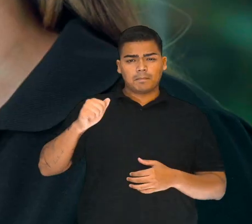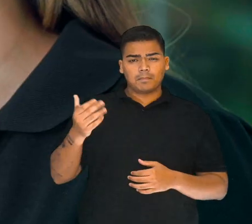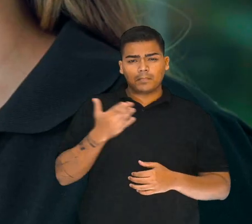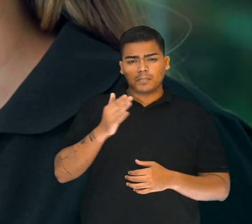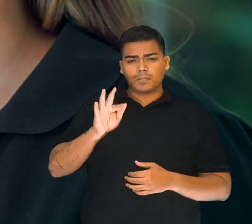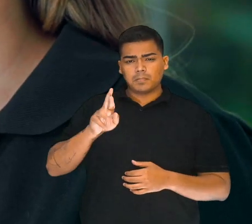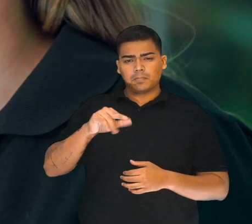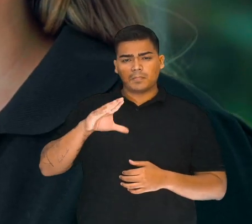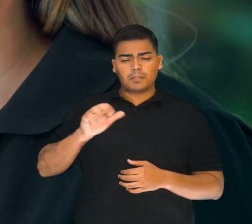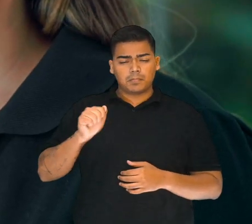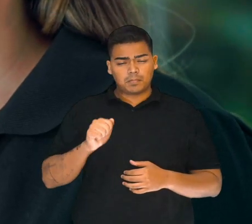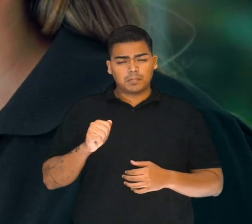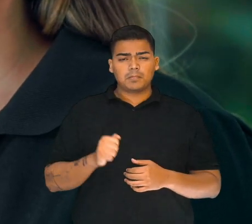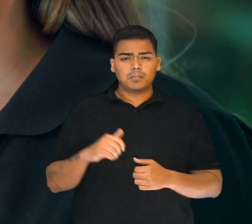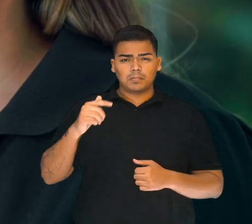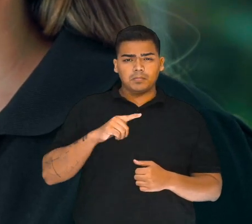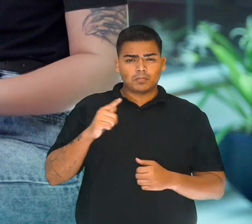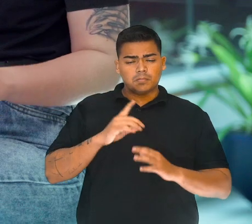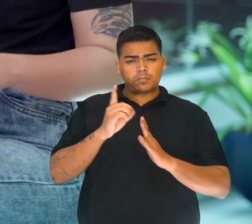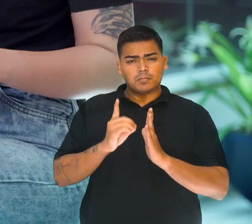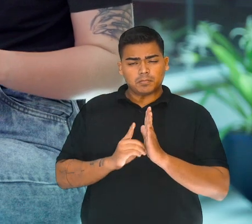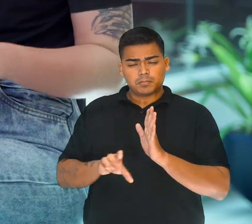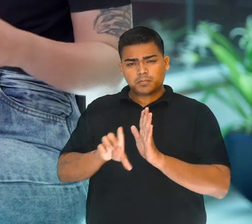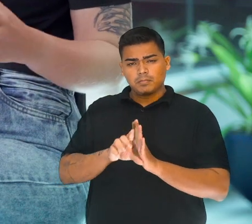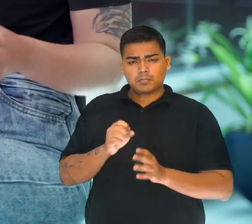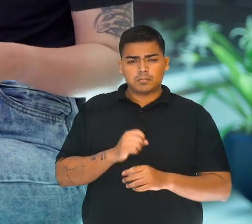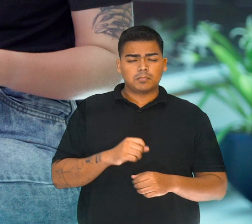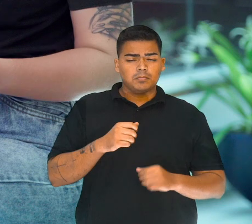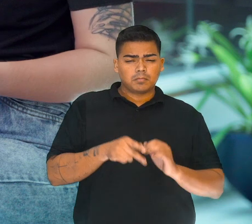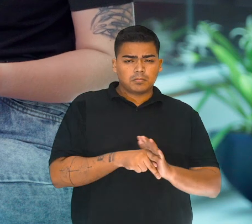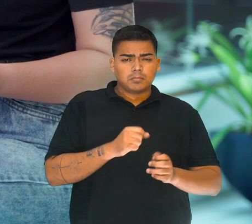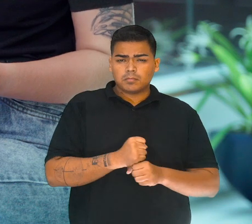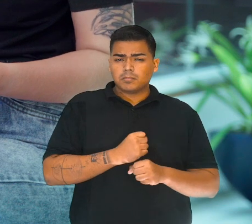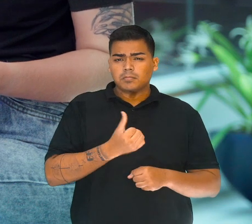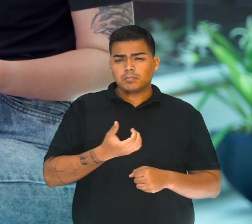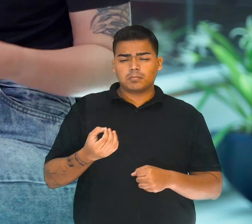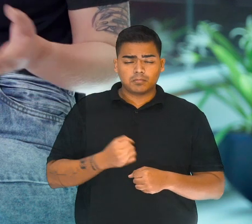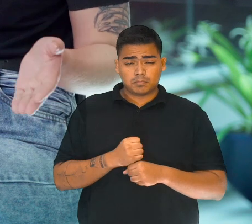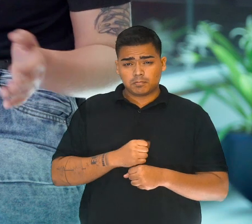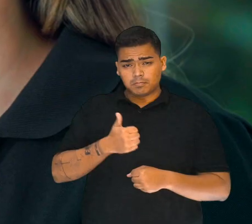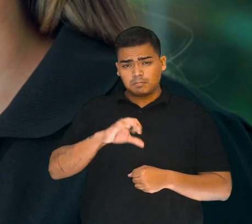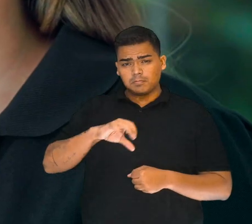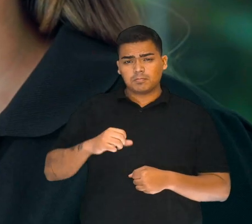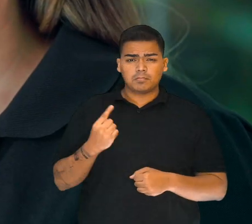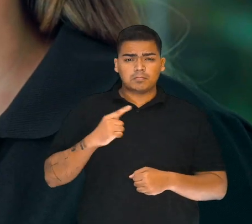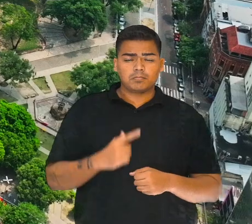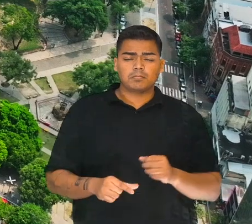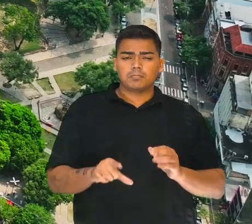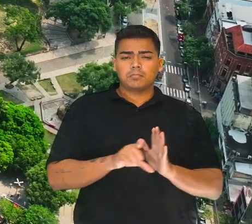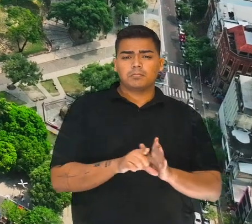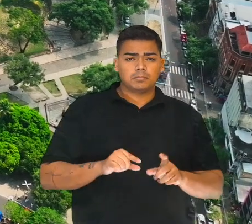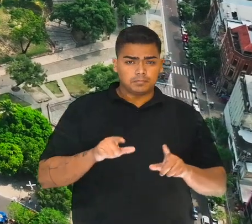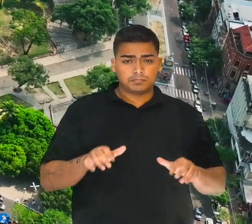A Zona Franca foi criada a partir de um decreto de lei nos anos 60, e aí em 1991 a gente tem a criação da Lei de